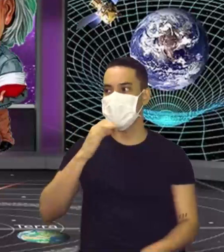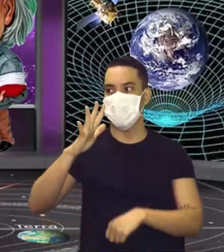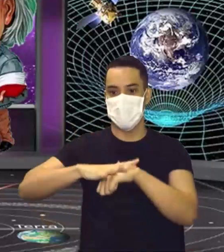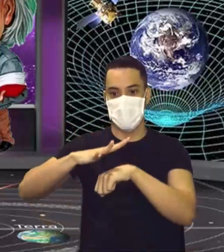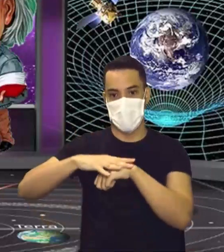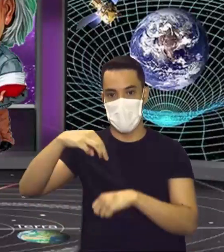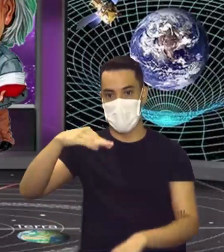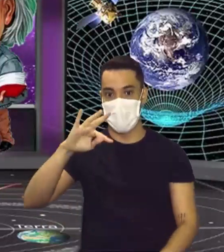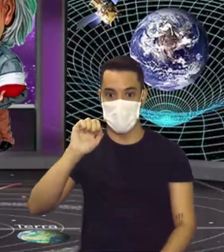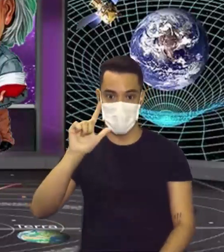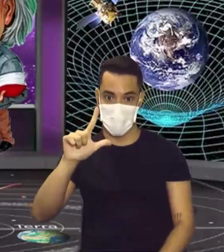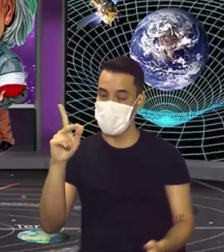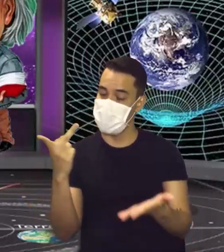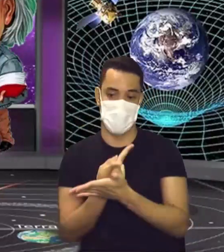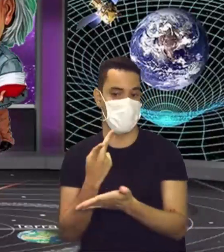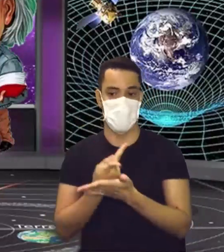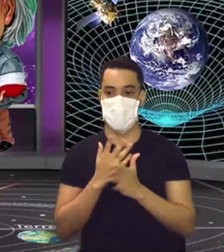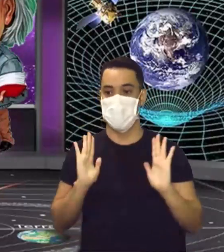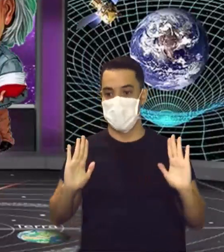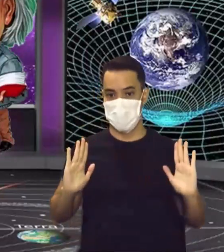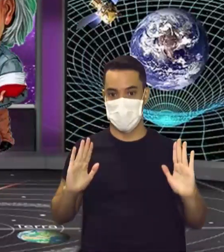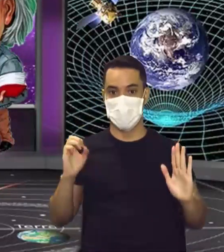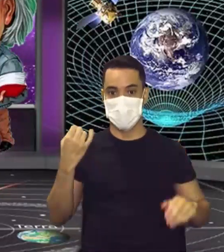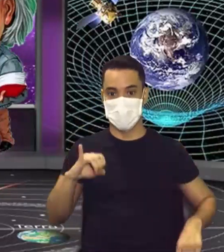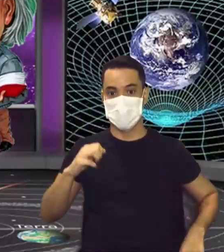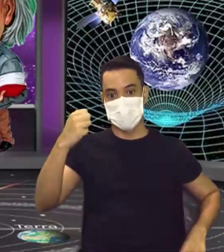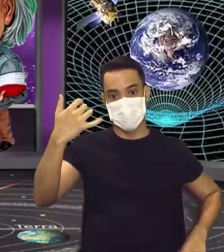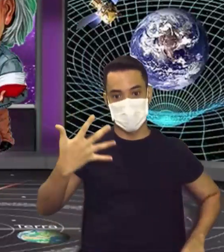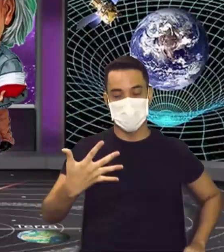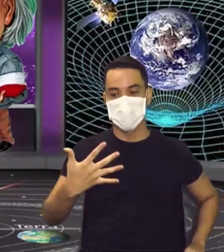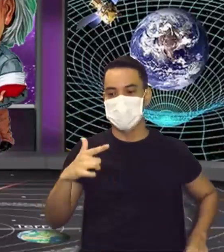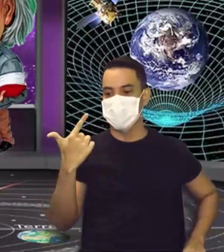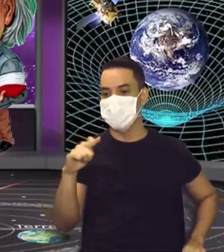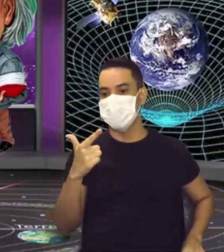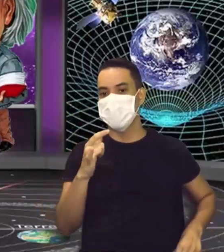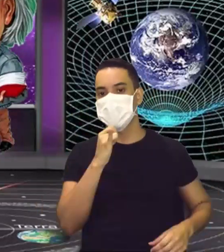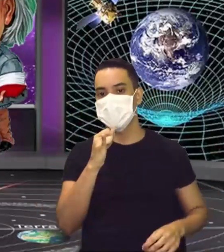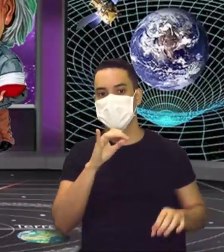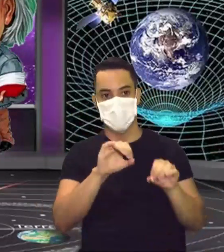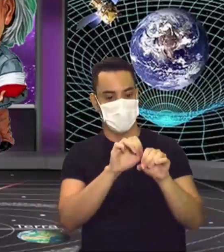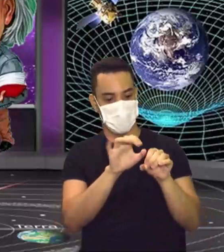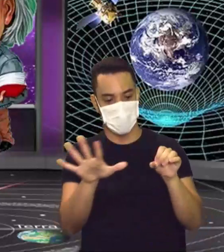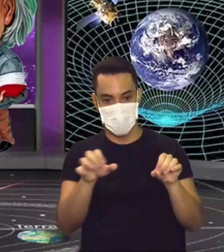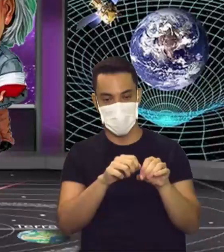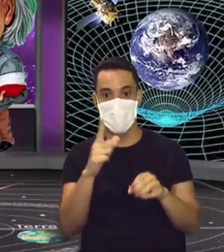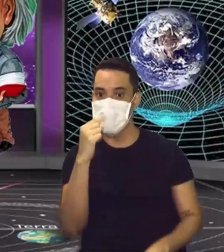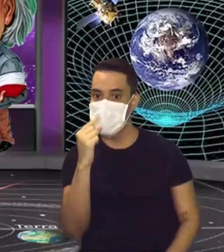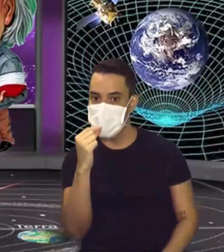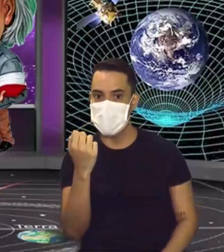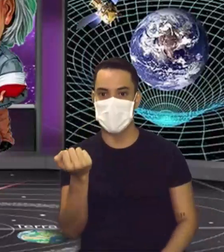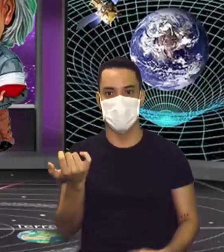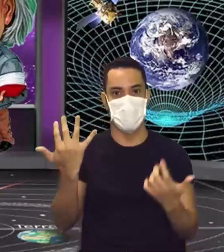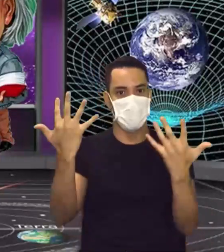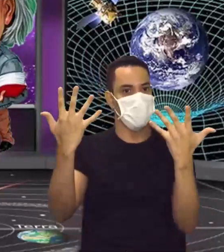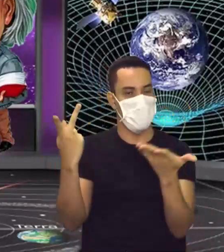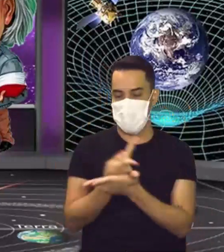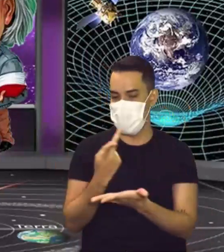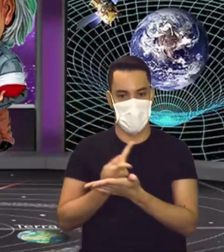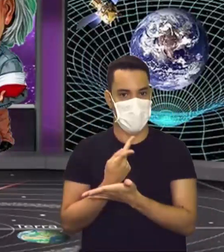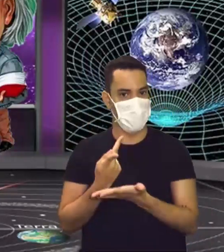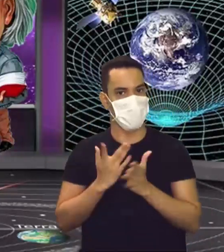opa, já está errado ali, tá bom? Se falar que não existe condutores líquidos e gasosos, também estaria